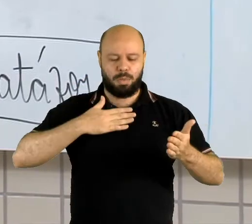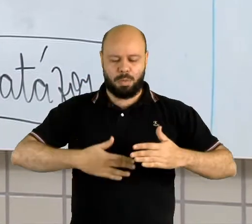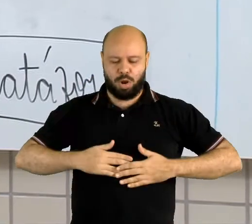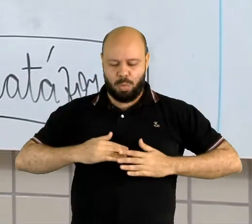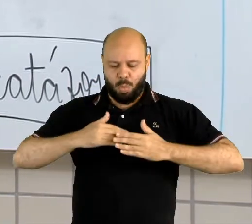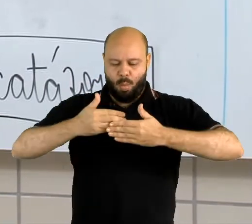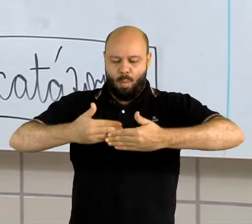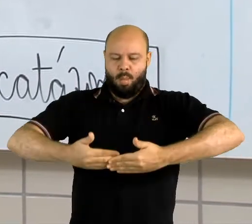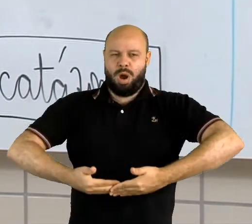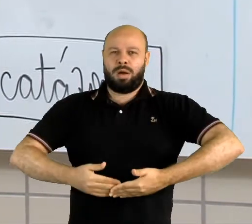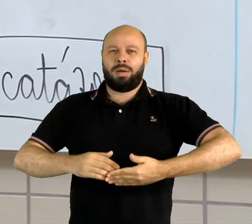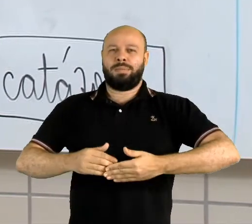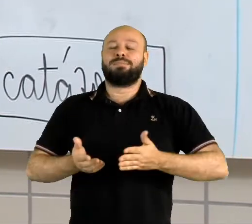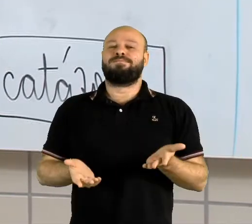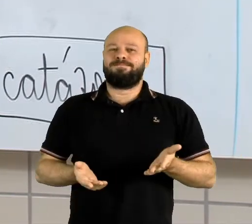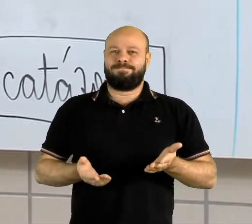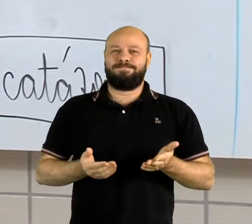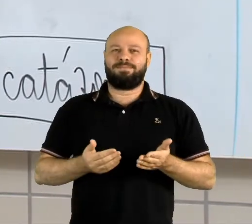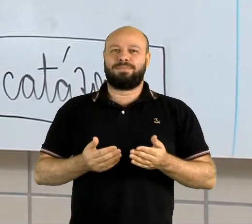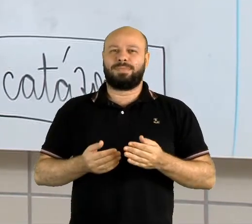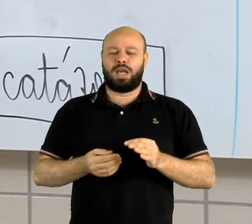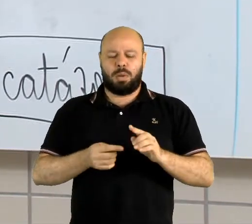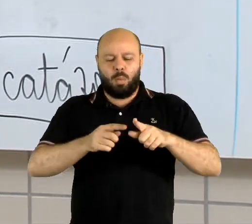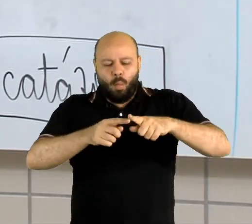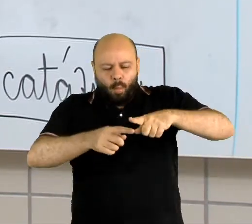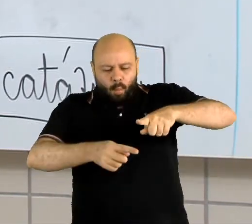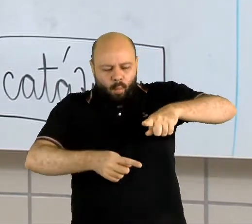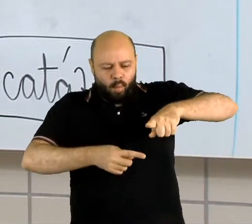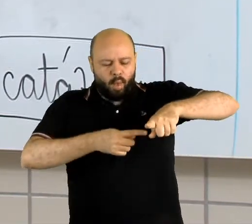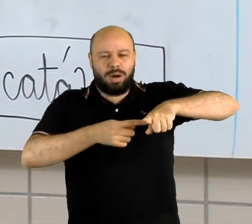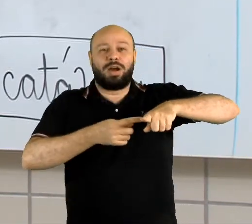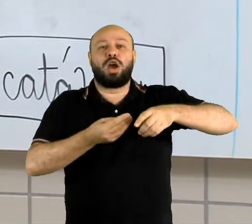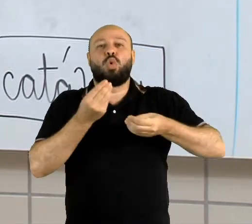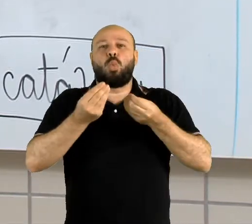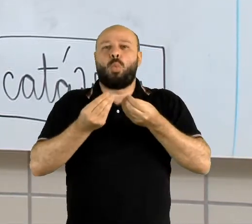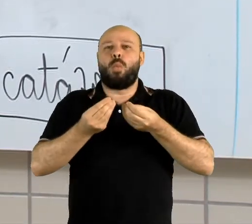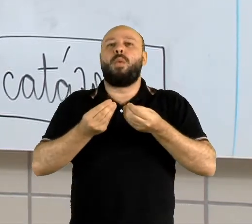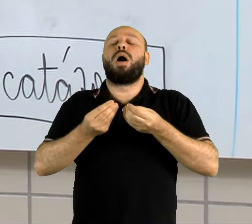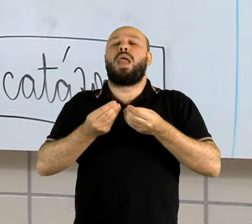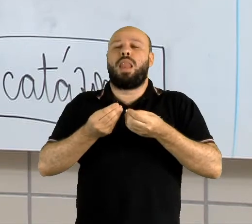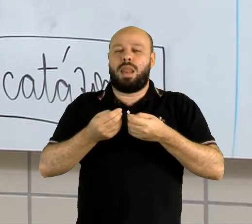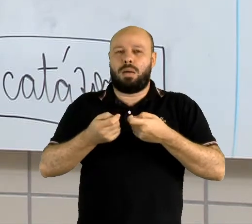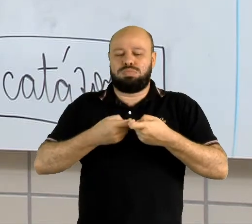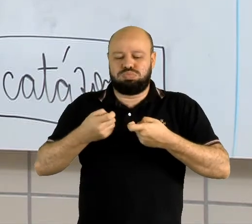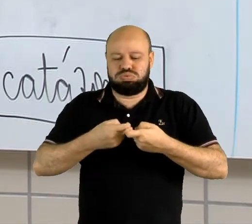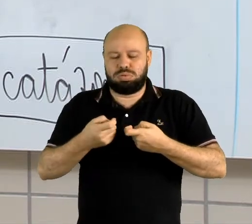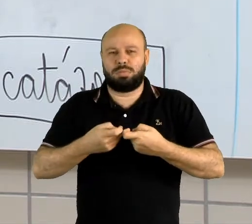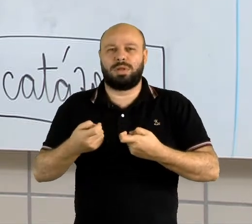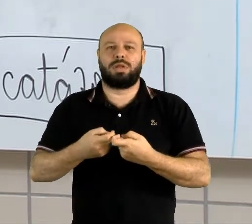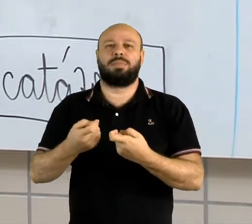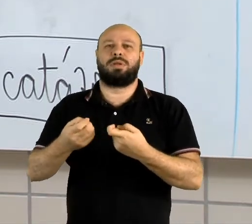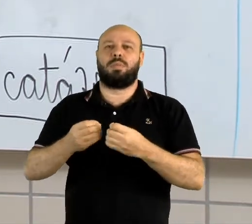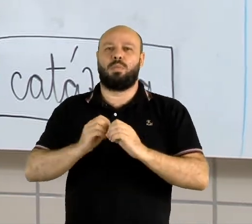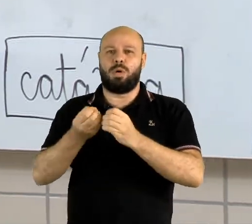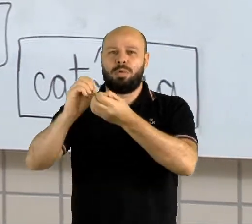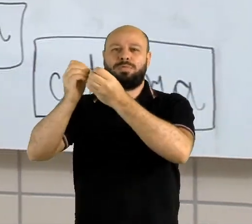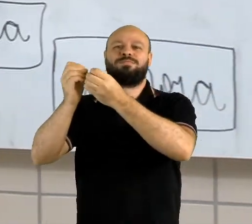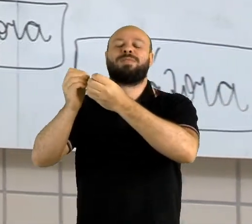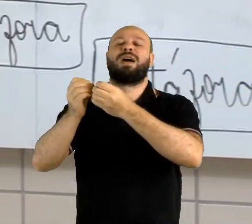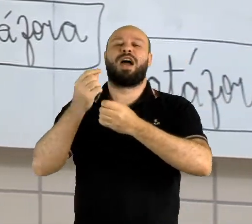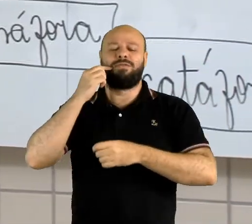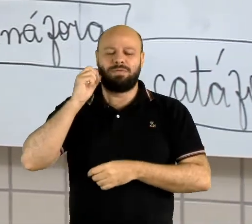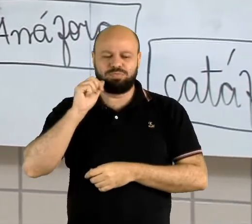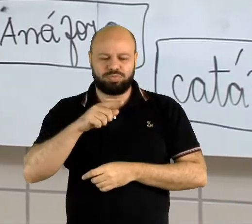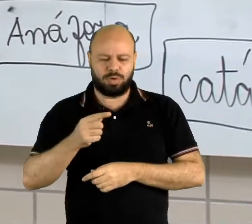também descreve a maneira como ela se reproduz, que é encostando o abdômen na água. Por isso que a gente sempre, quando vê uma libélula, a gente